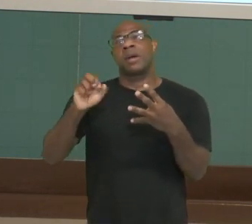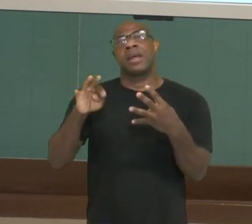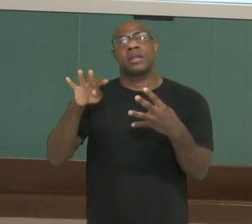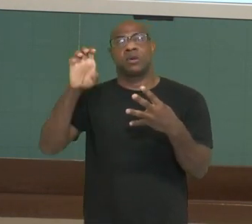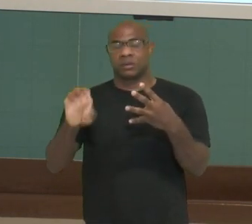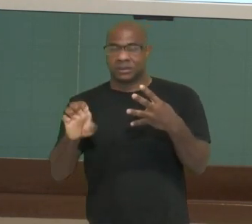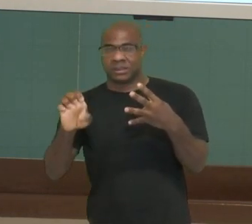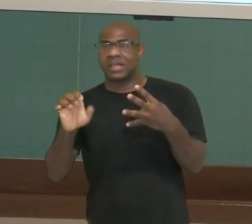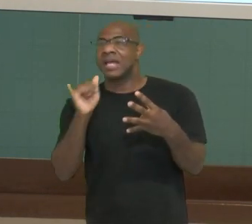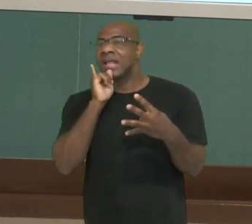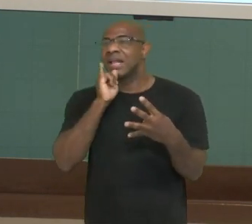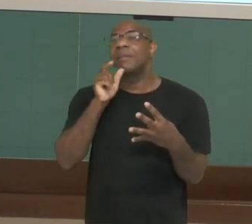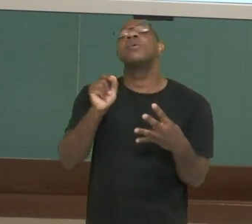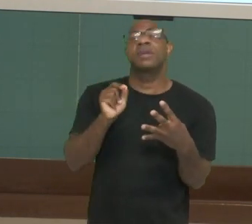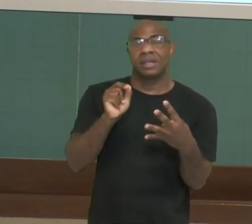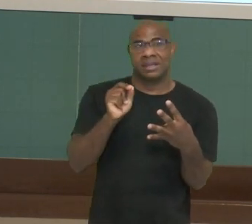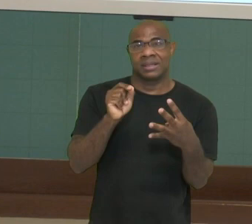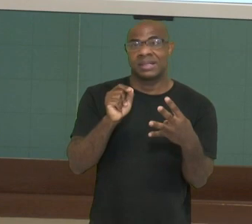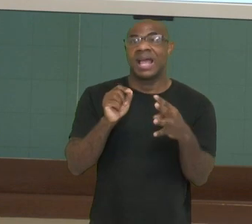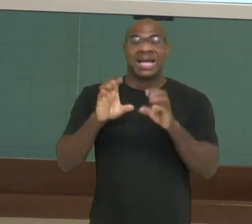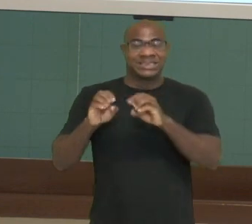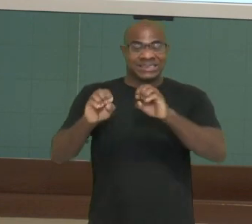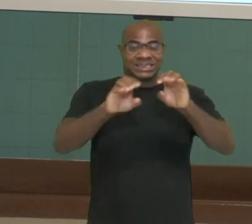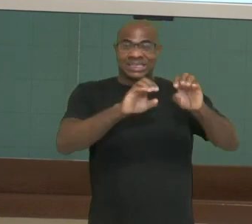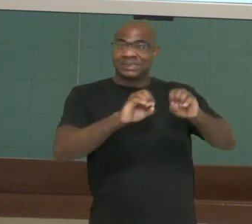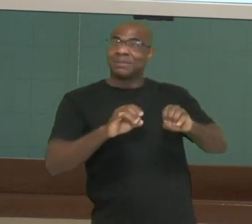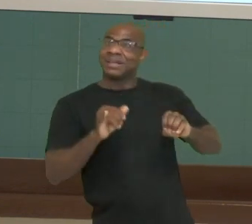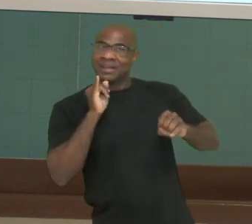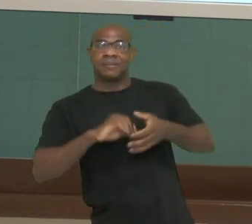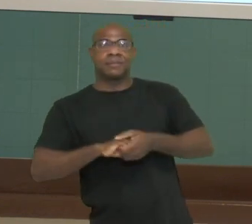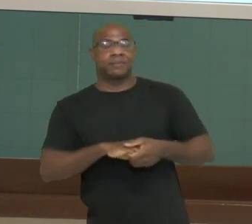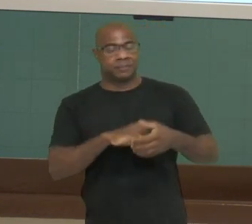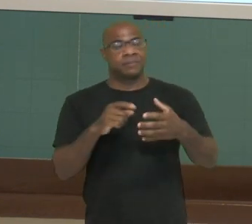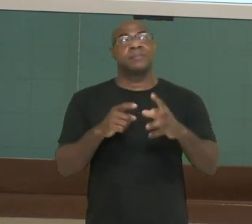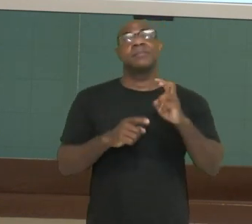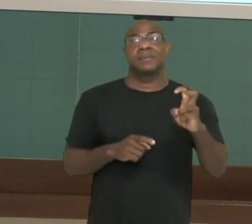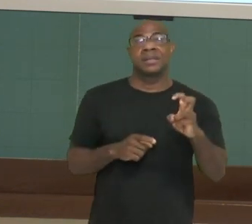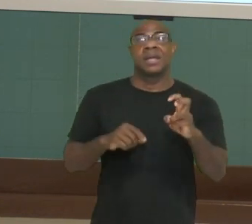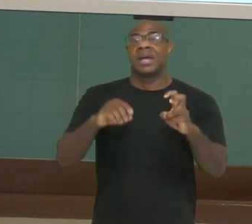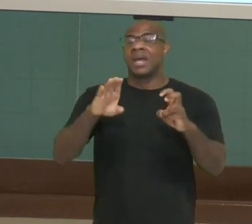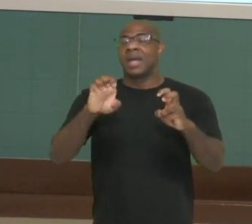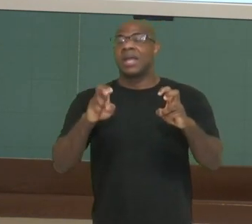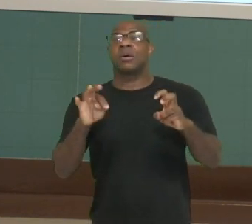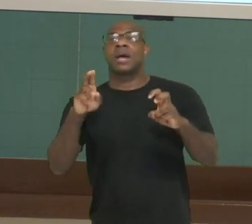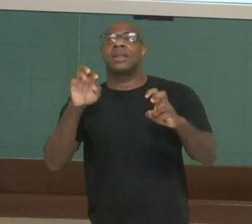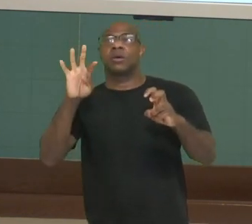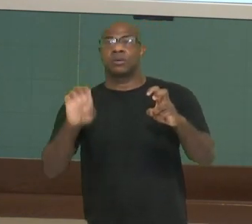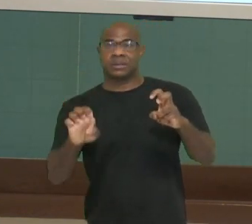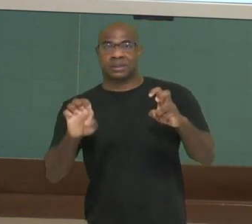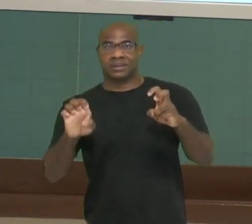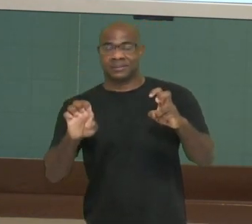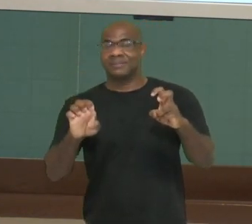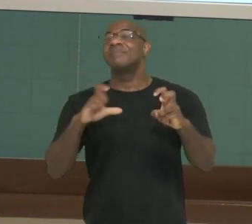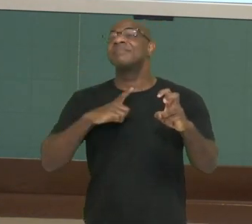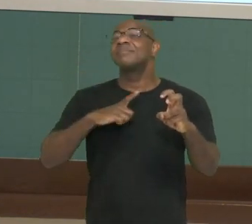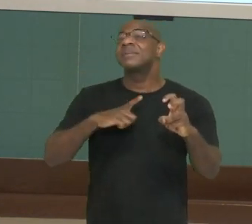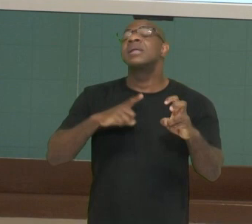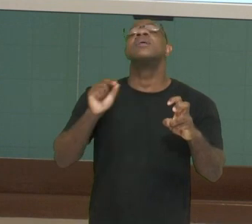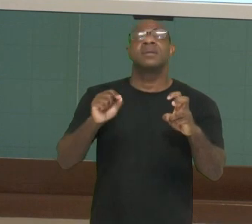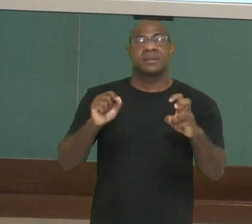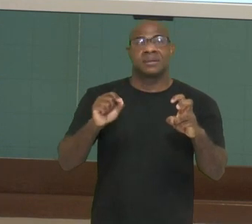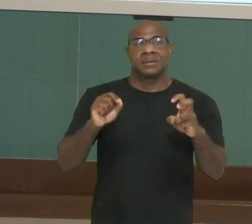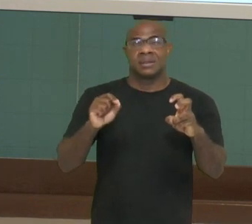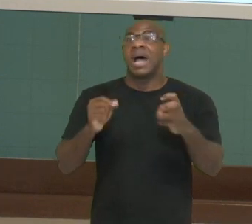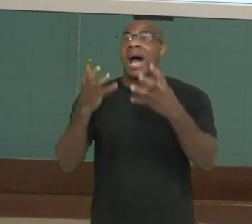exemplo, nós temos então as bactérias. Células eucariontes, não esqueçam, célula